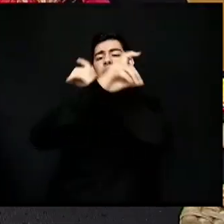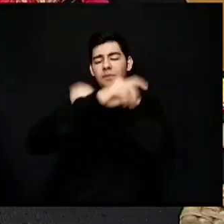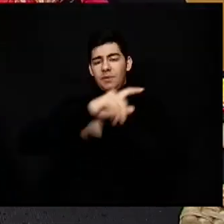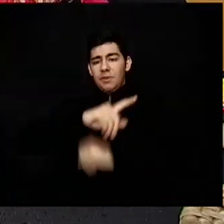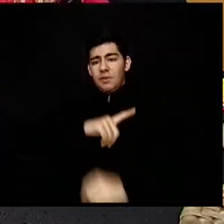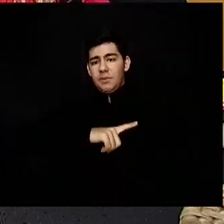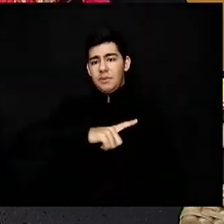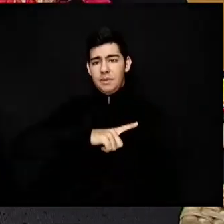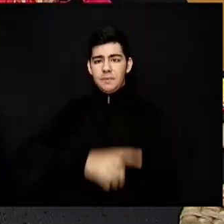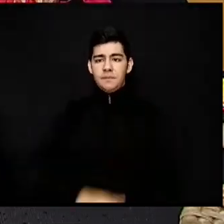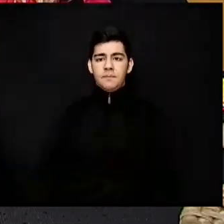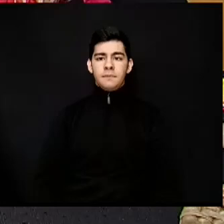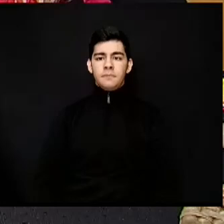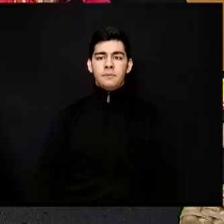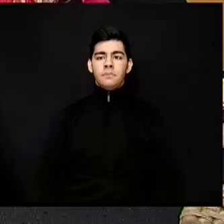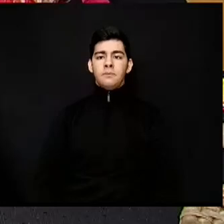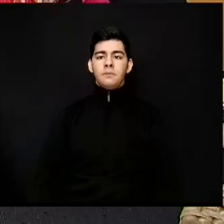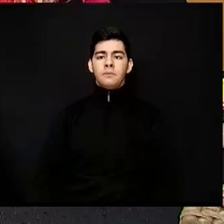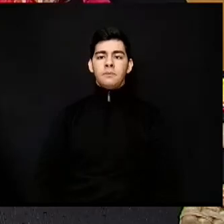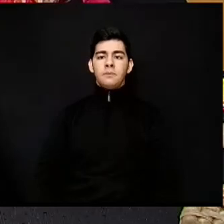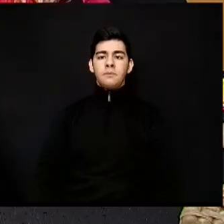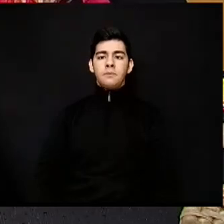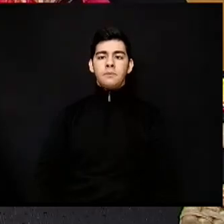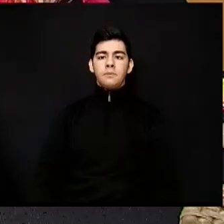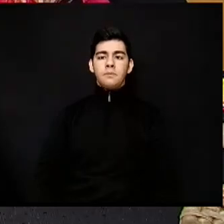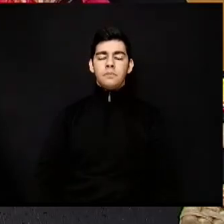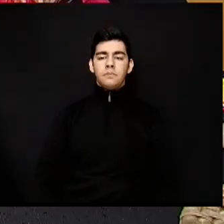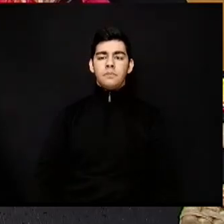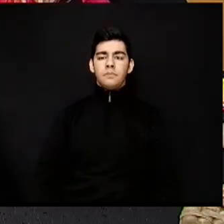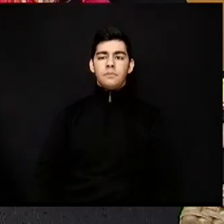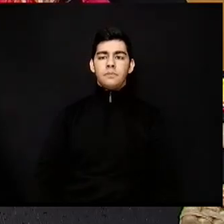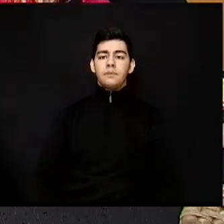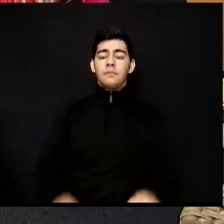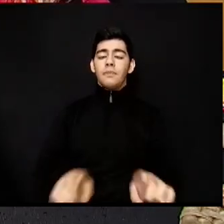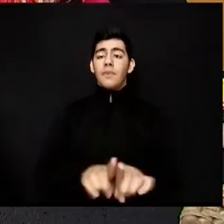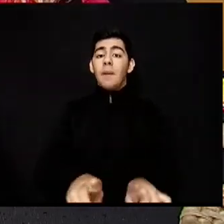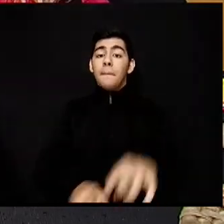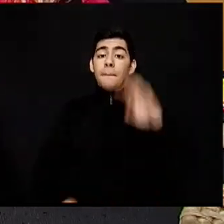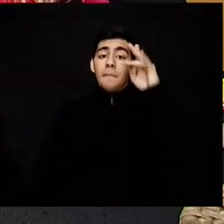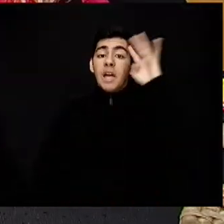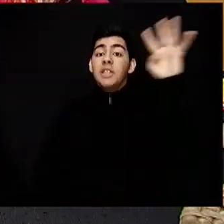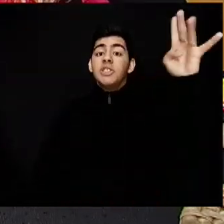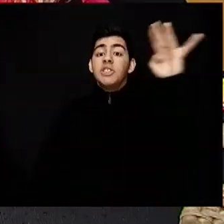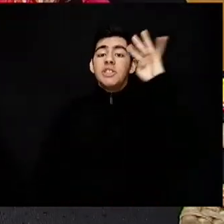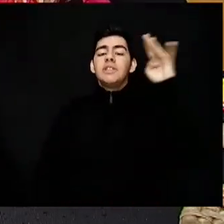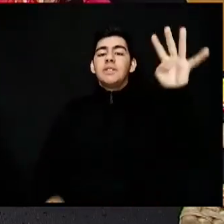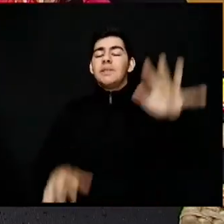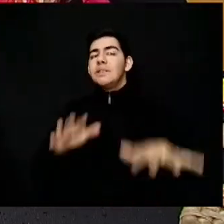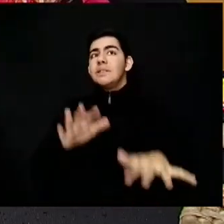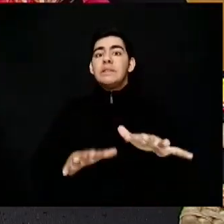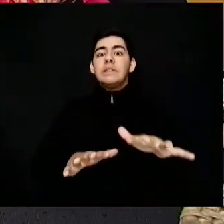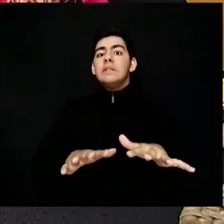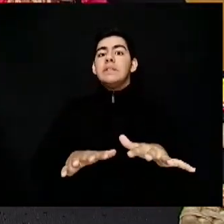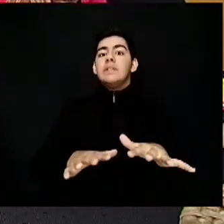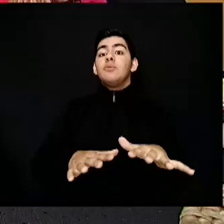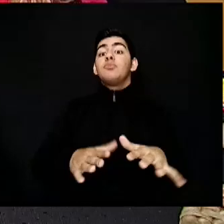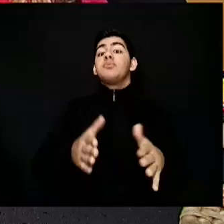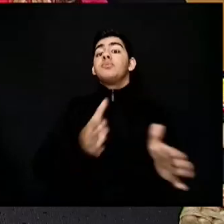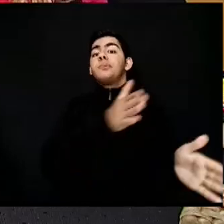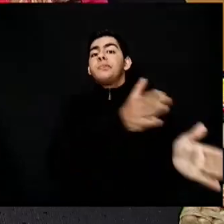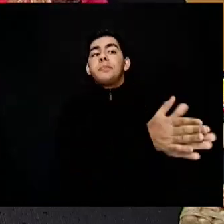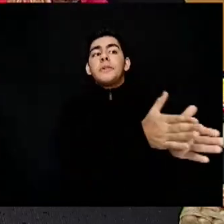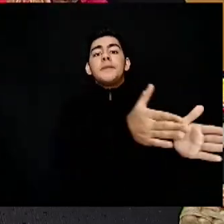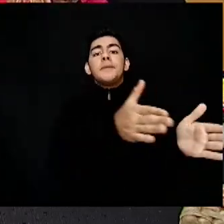tradicional. Isso. E dá pra imaginar o tempo que demorou pra formar? Ai, olha. Interessante, né?